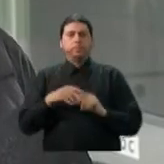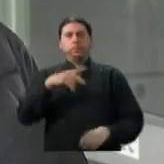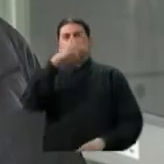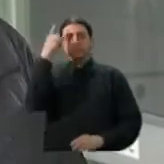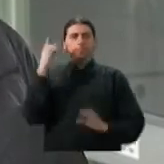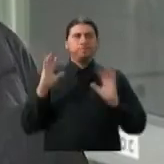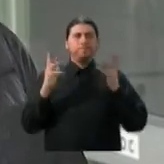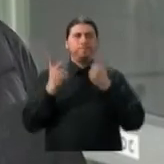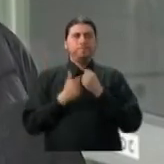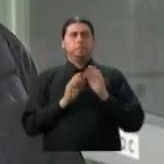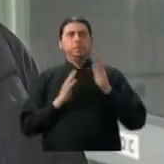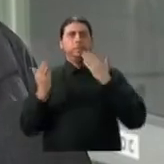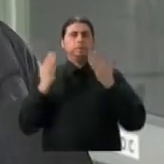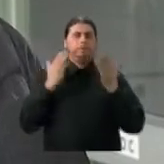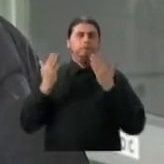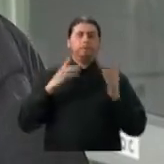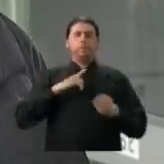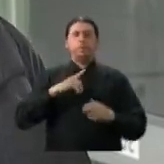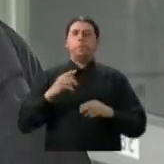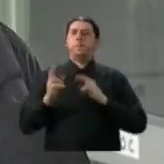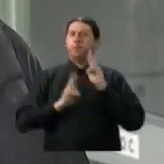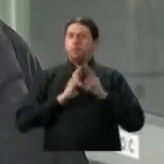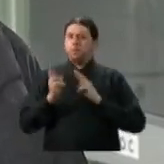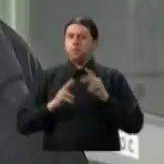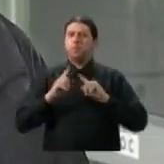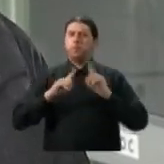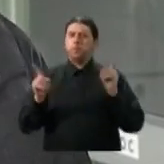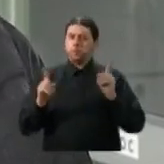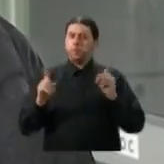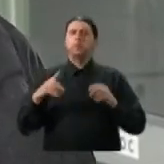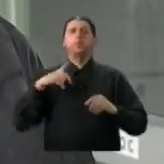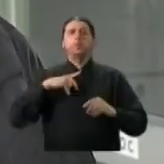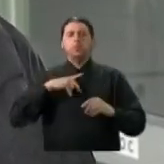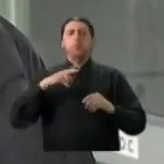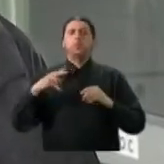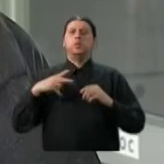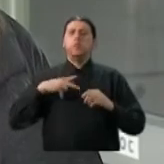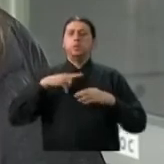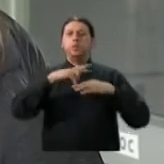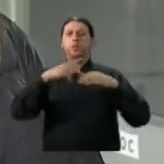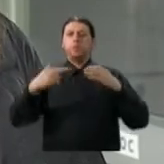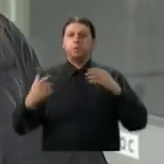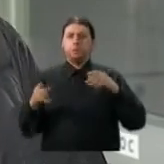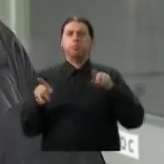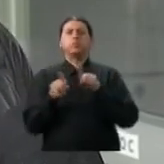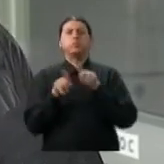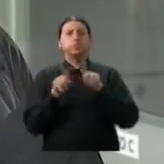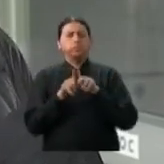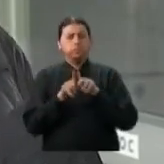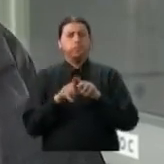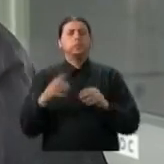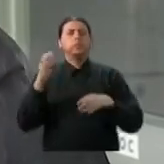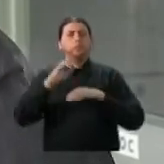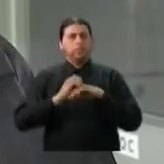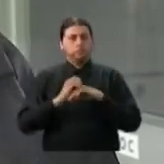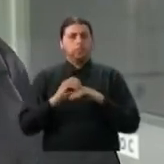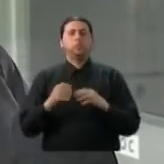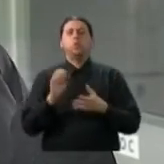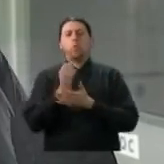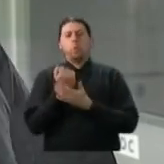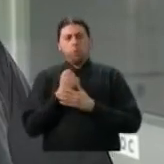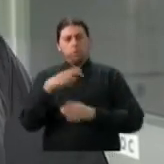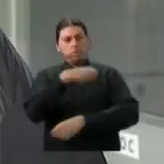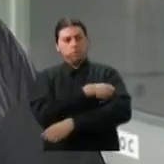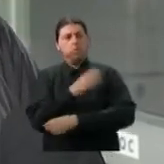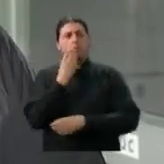ela. Mas ela é uma vacina de vírus inativados, ela é muito segura, e o que a gente pode afirmar é que nunca mais